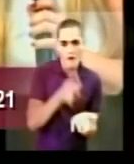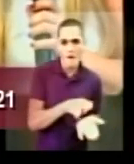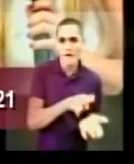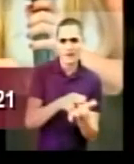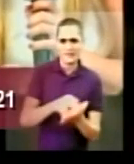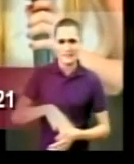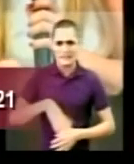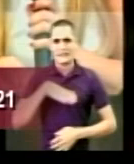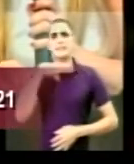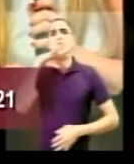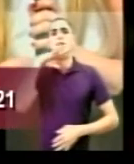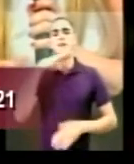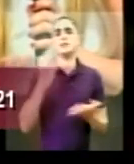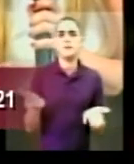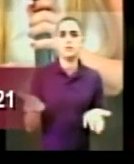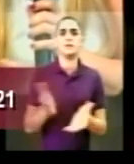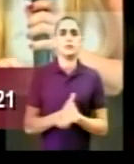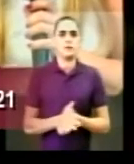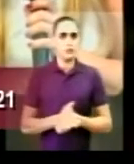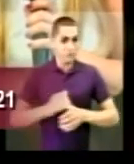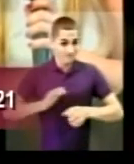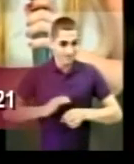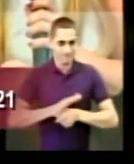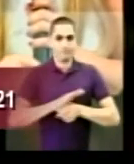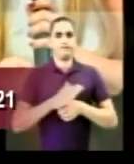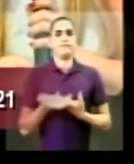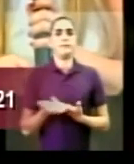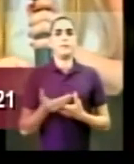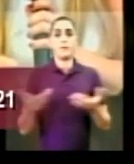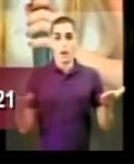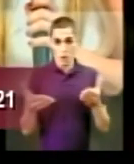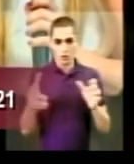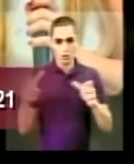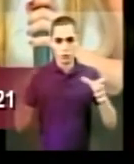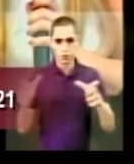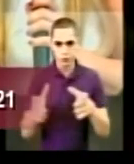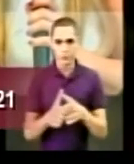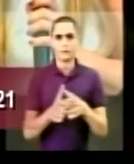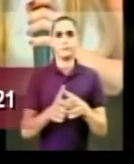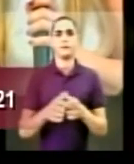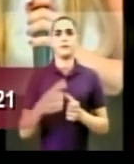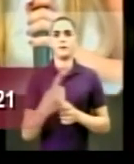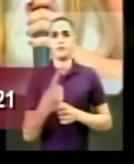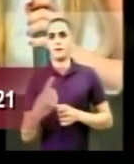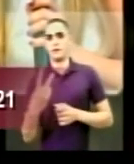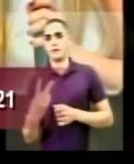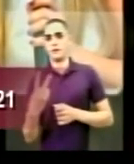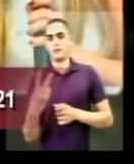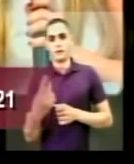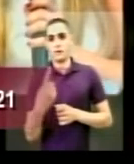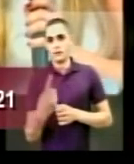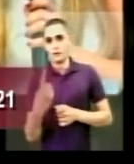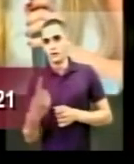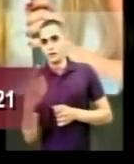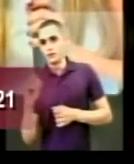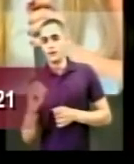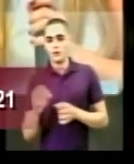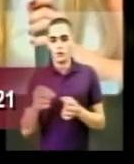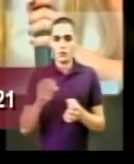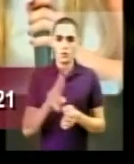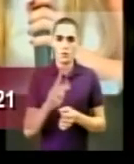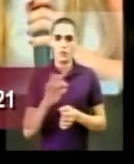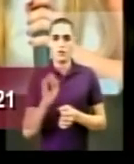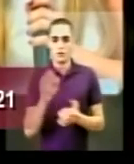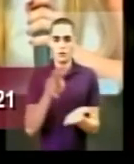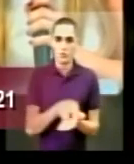ocupação acumulada, uma tendência aí de redução. 110 em UTI e 176 em enfermaria.